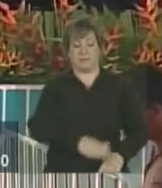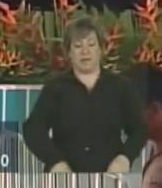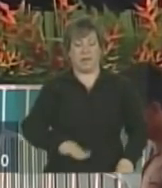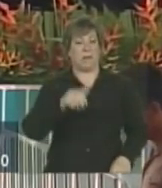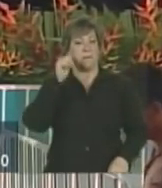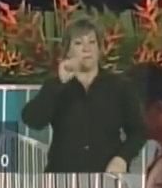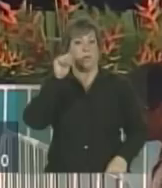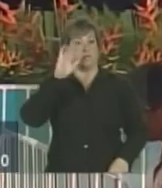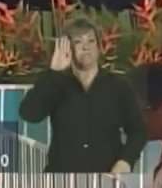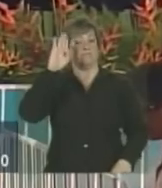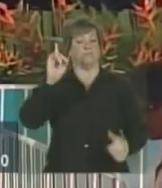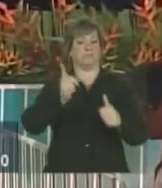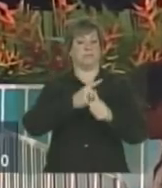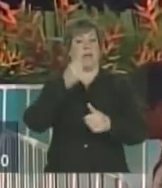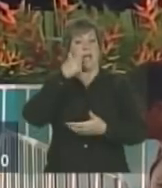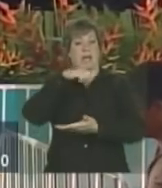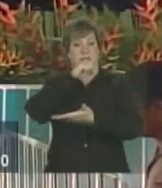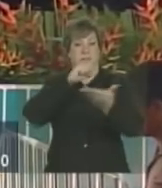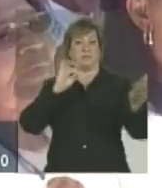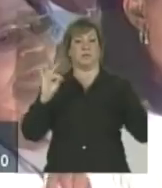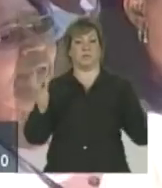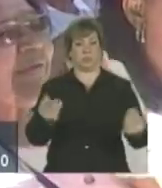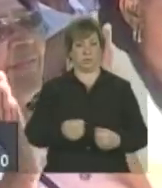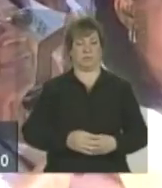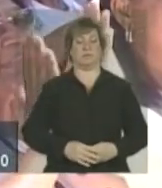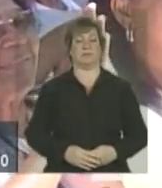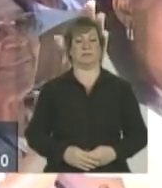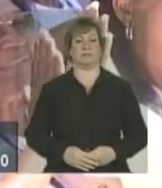pelas mulheres e pelas mães.